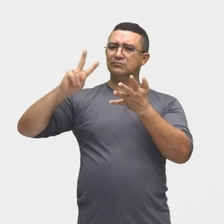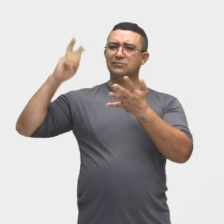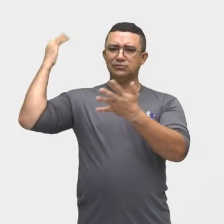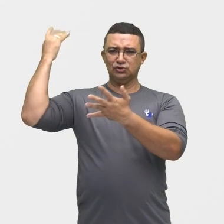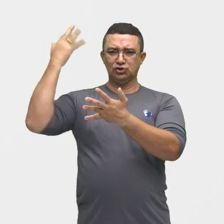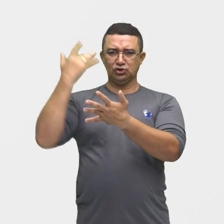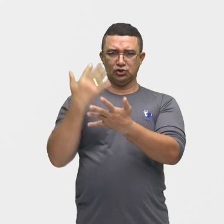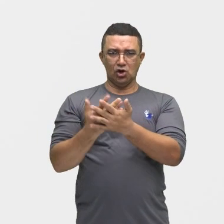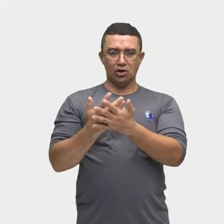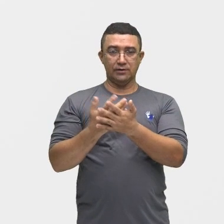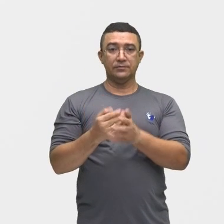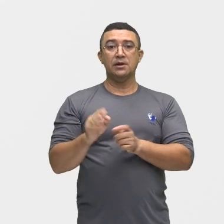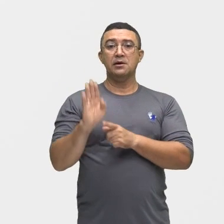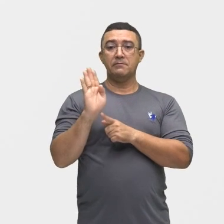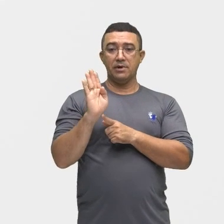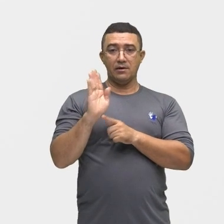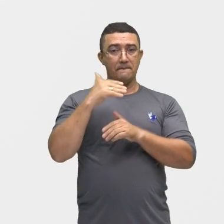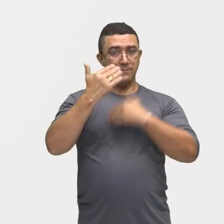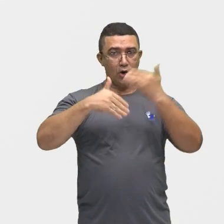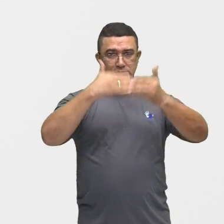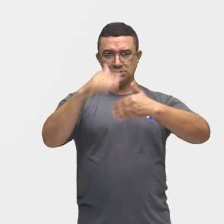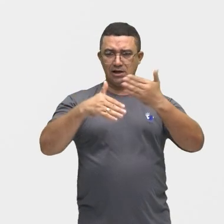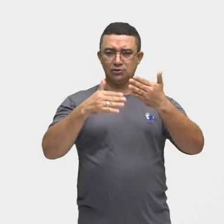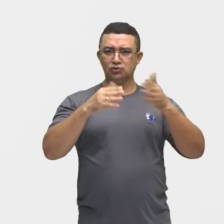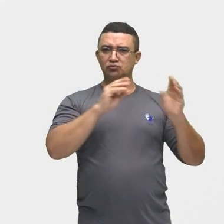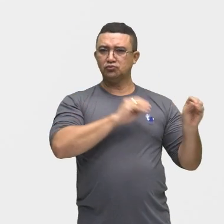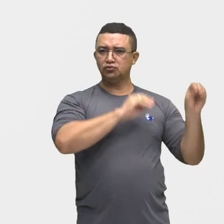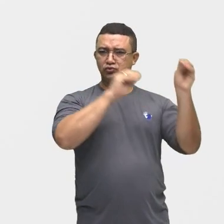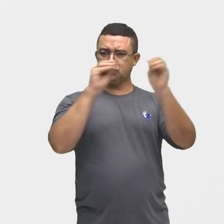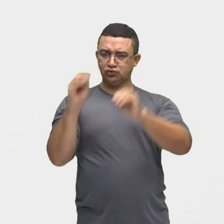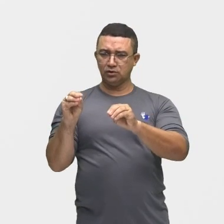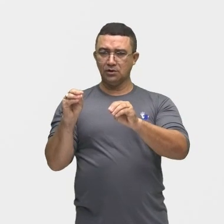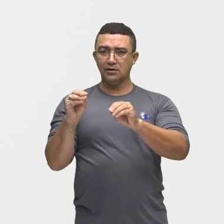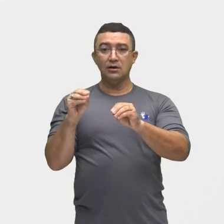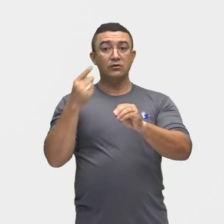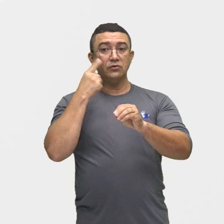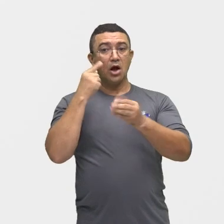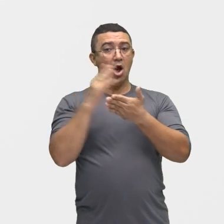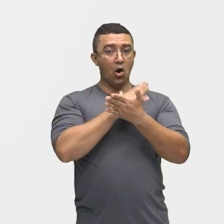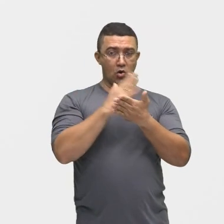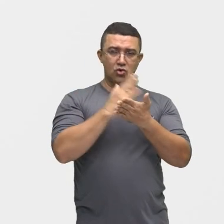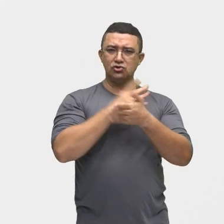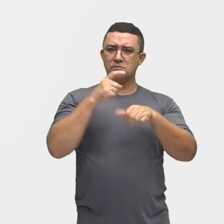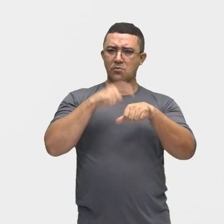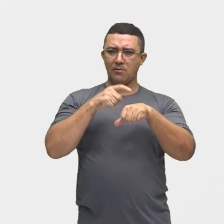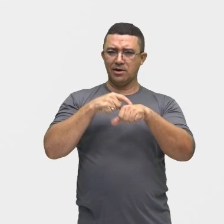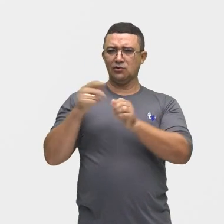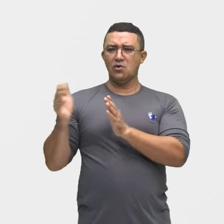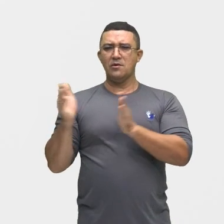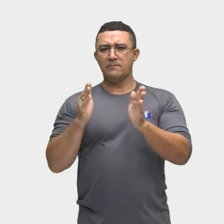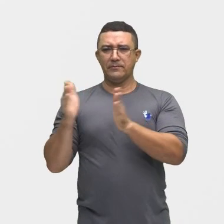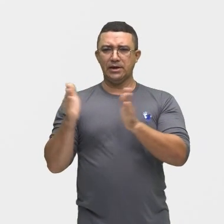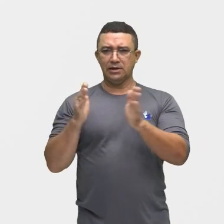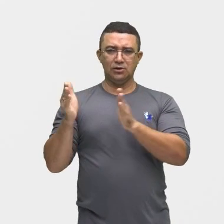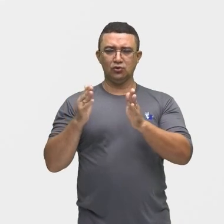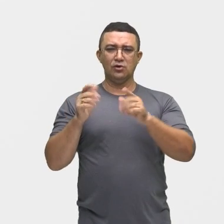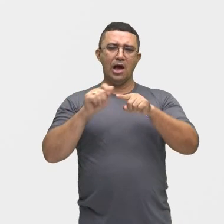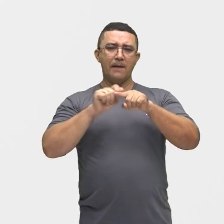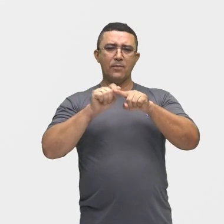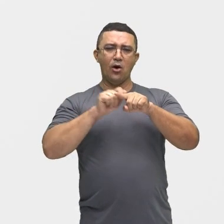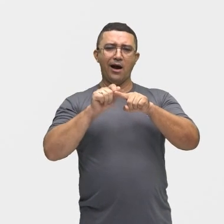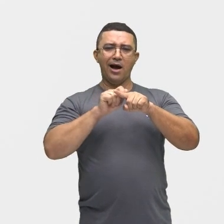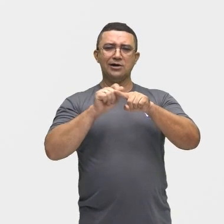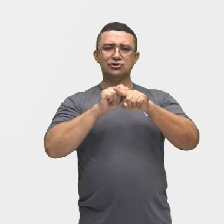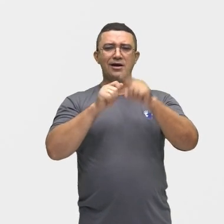a gente tem esse processo de migração, né? Aí nós temos alguns momentos que é no período do ciclo da